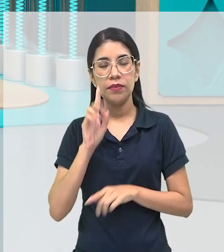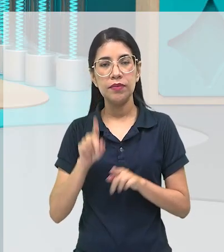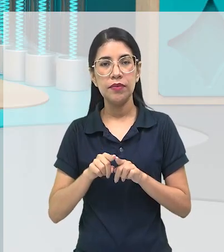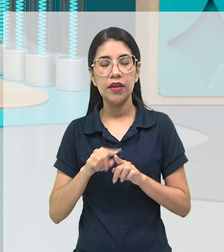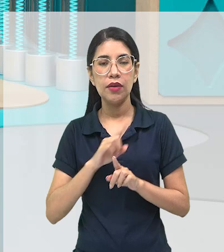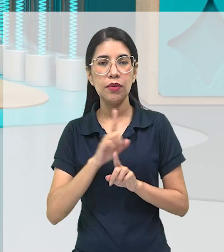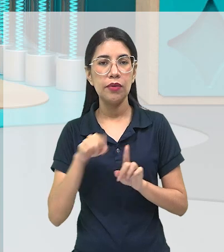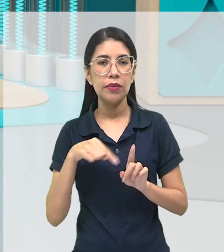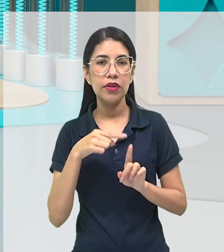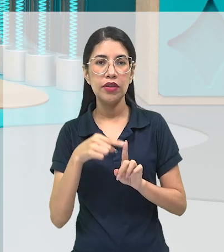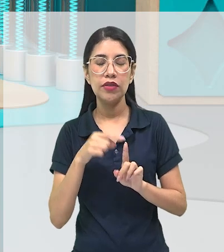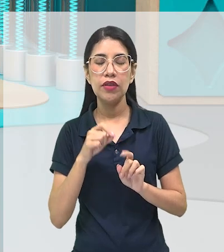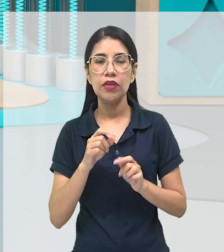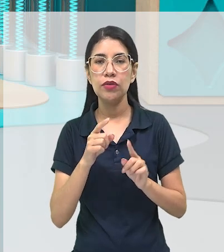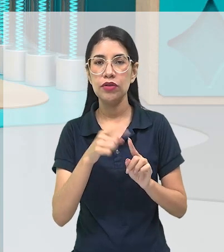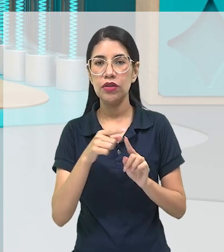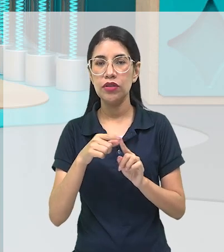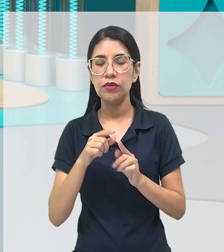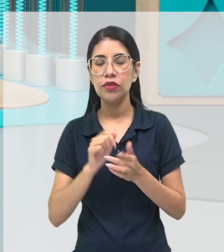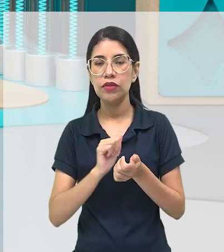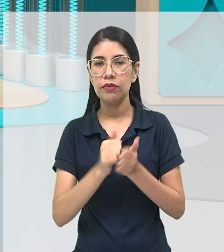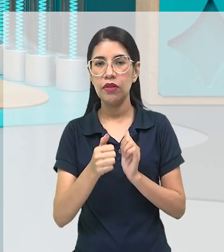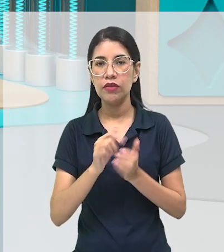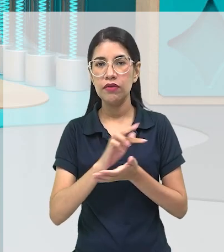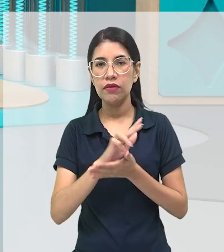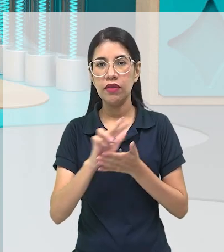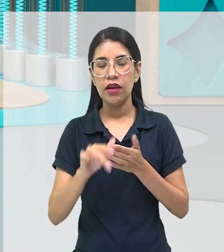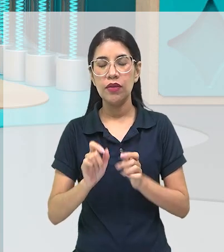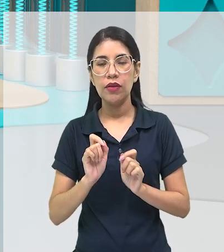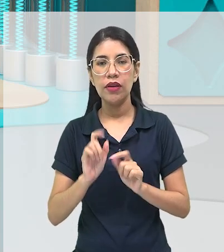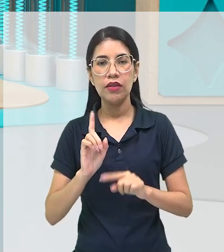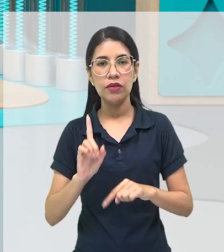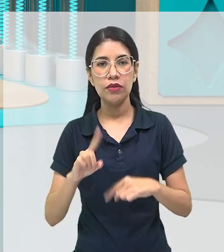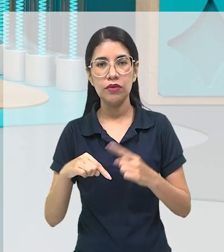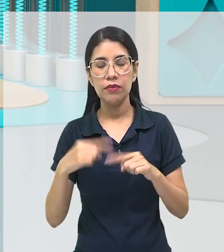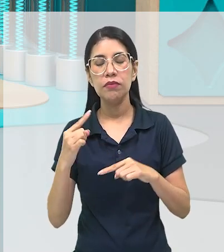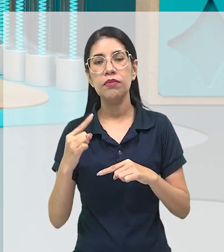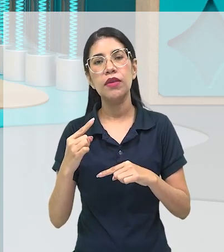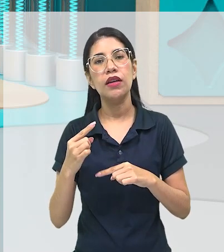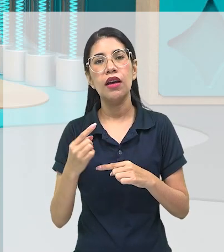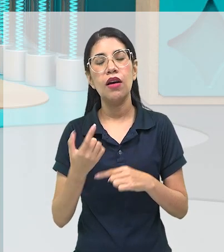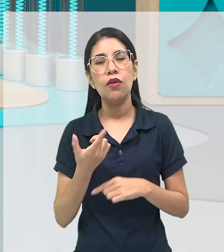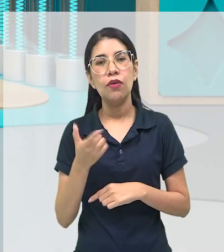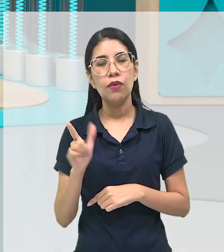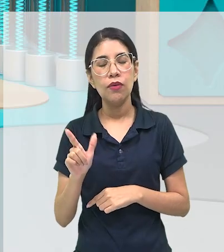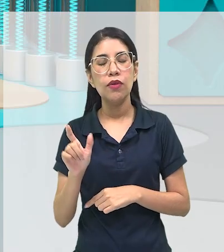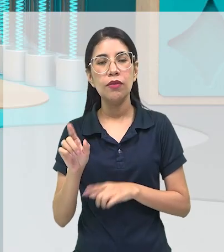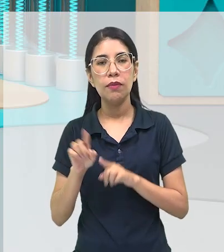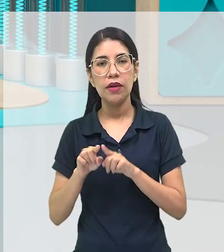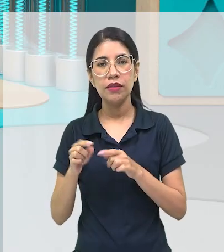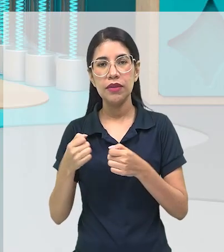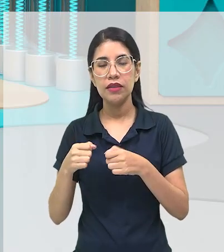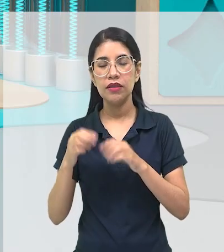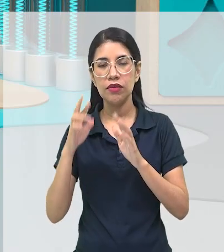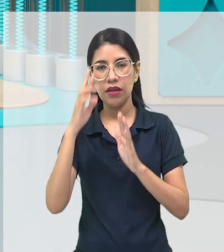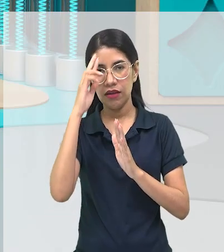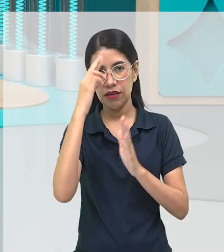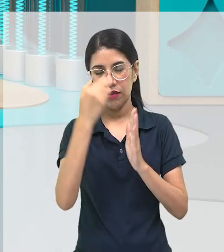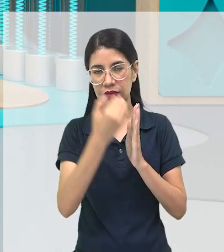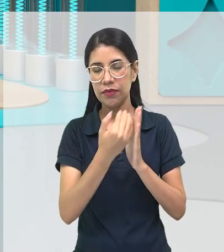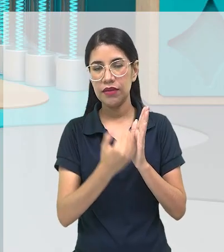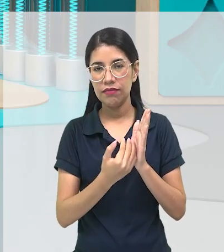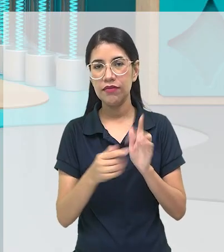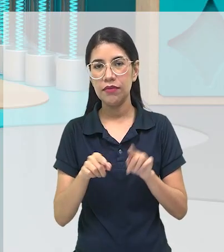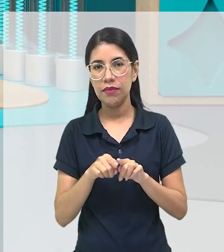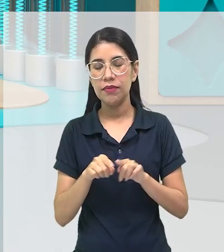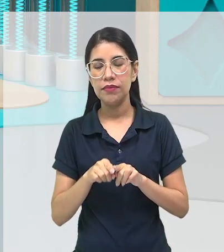que o objetivo de todas as modalidades esportivas é a superação dos adversários em absoluto respeito às regras. Nós